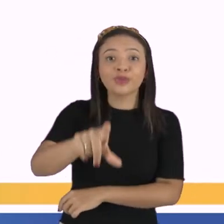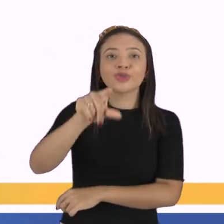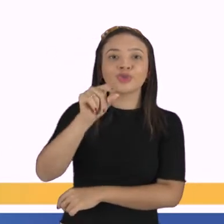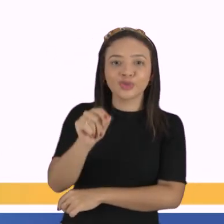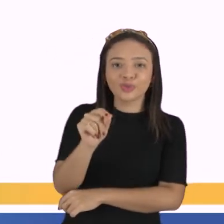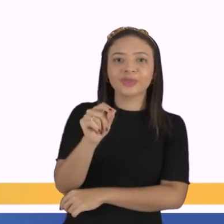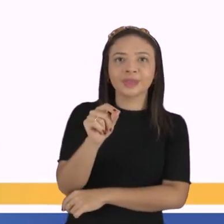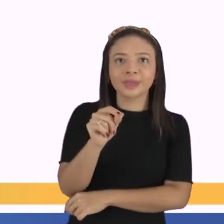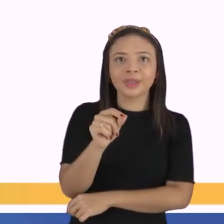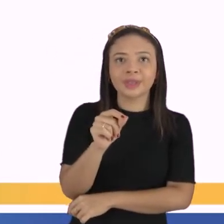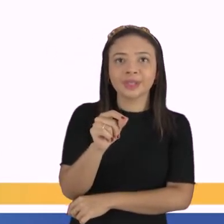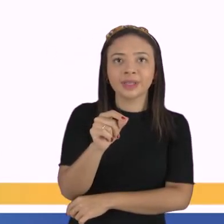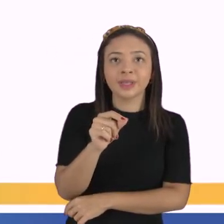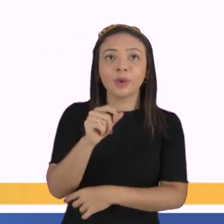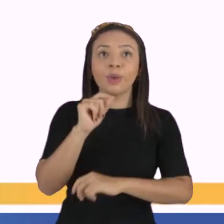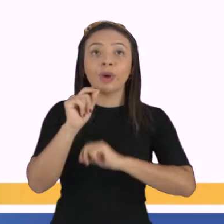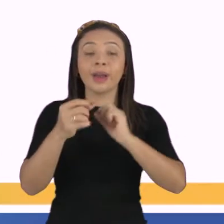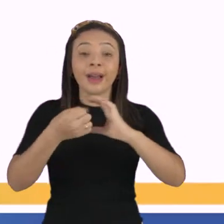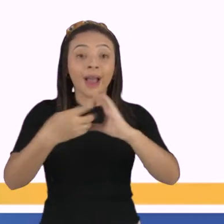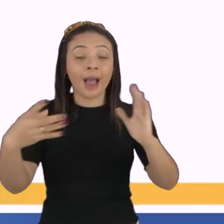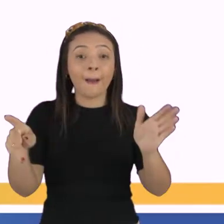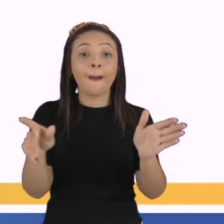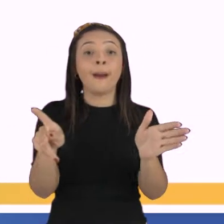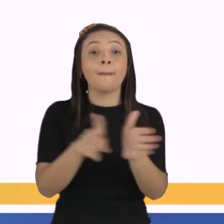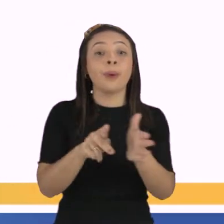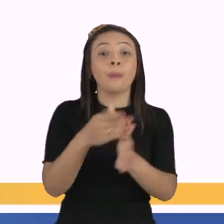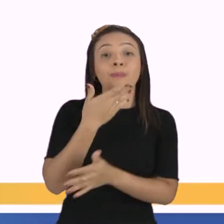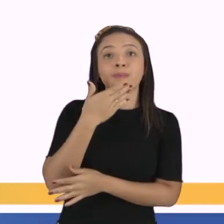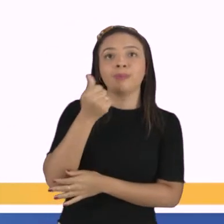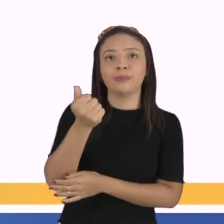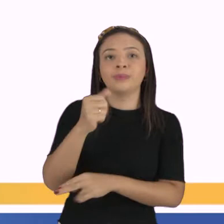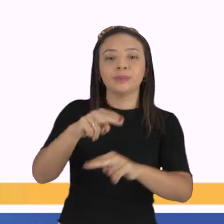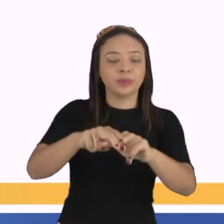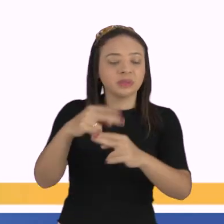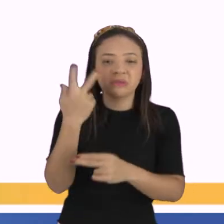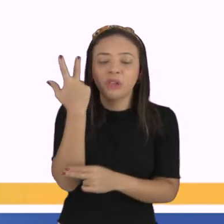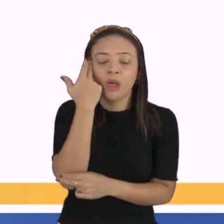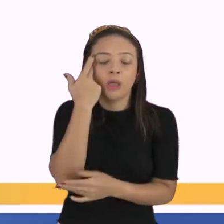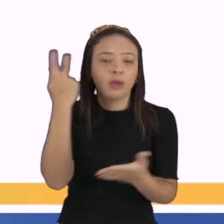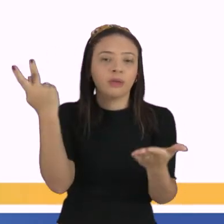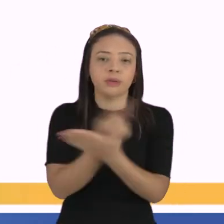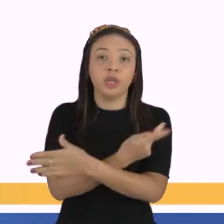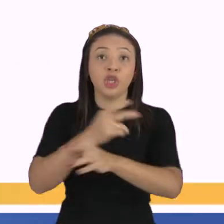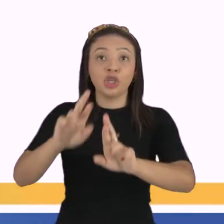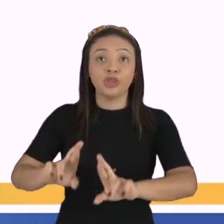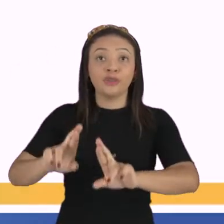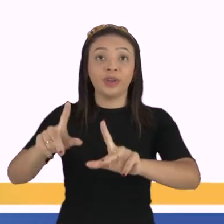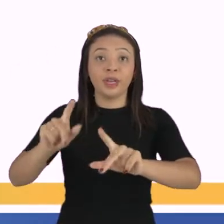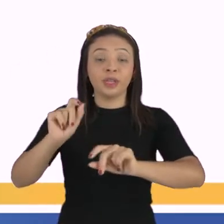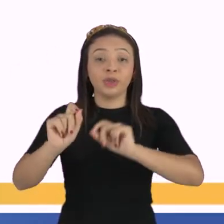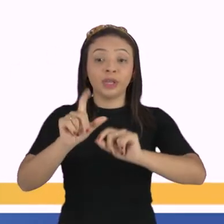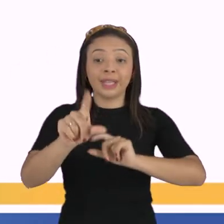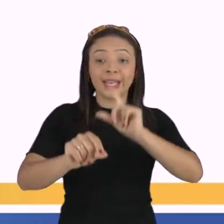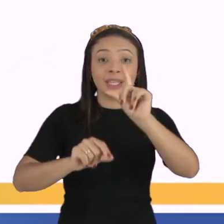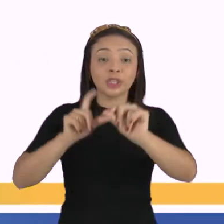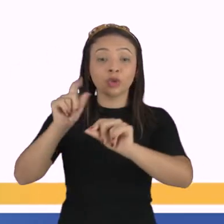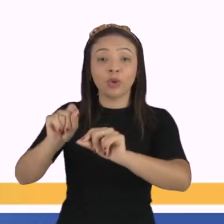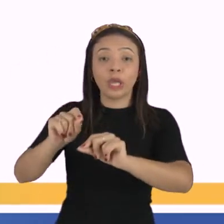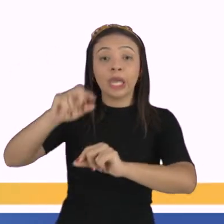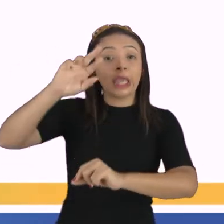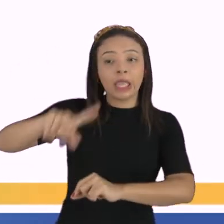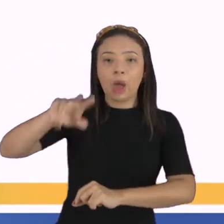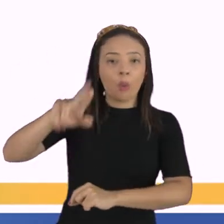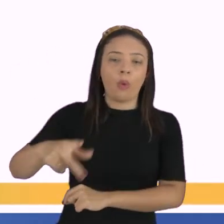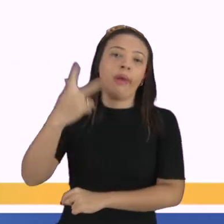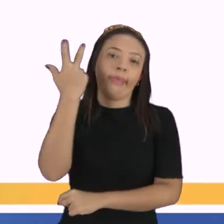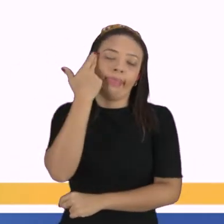escolhe a propagação das características favoráveis, sendo assim um processo natural e é diferente da seleção artificial, que a gente vai ver já